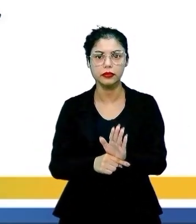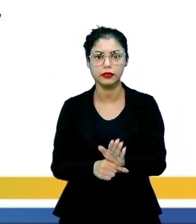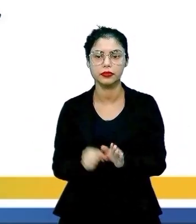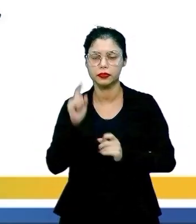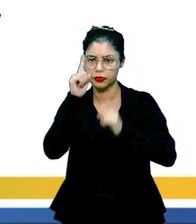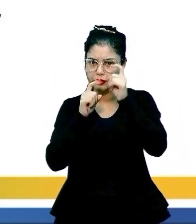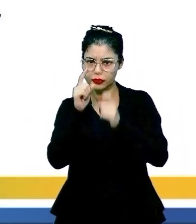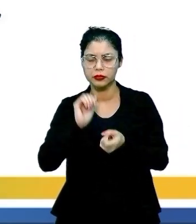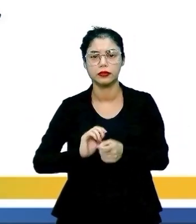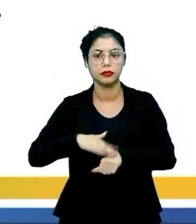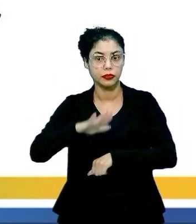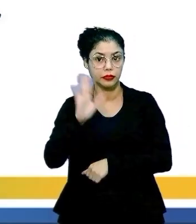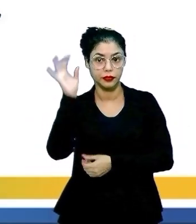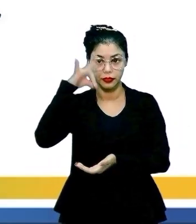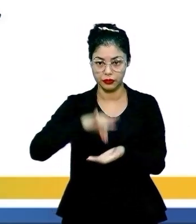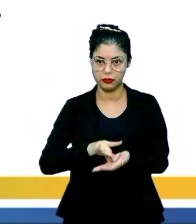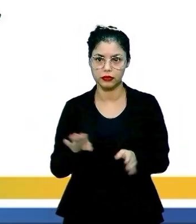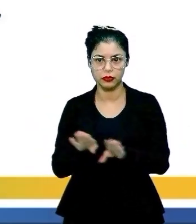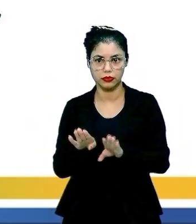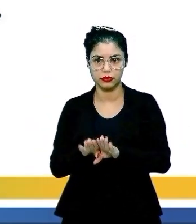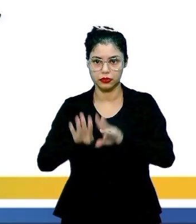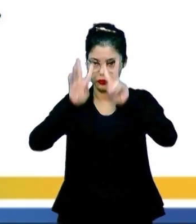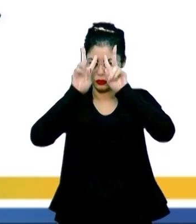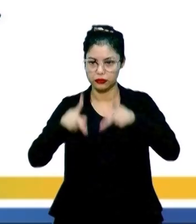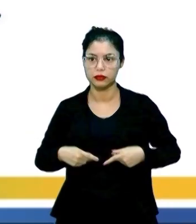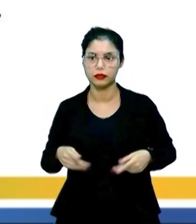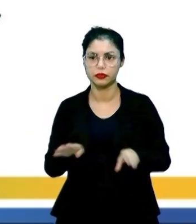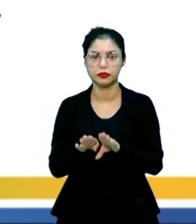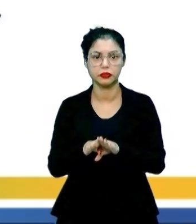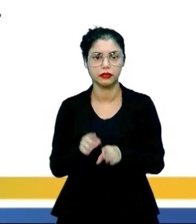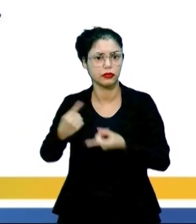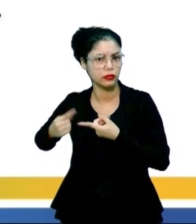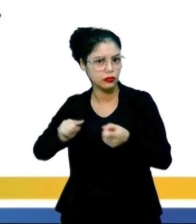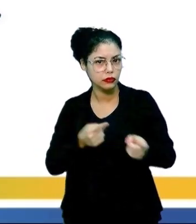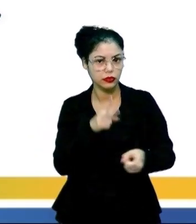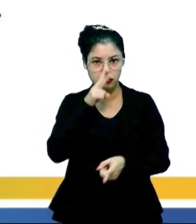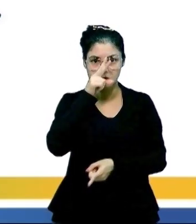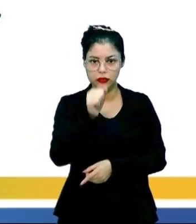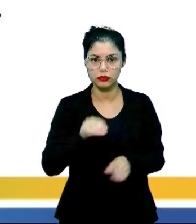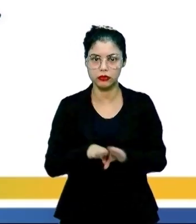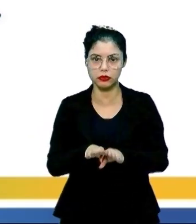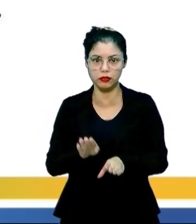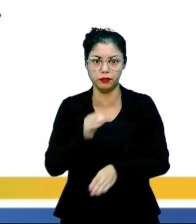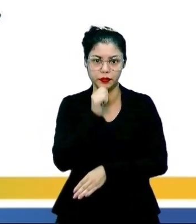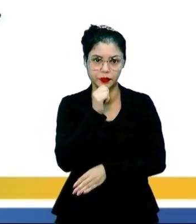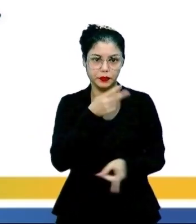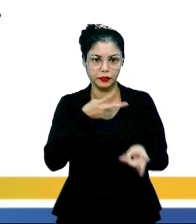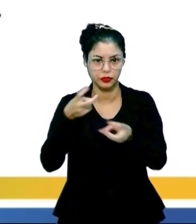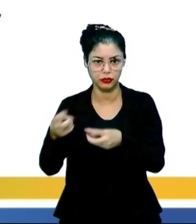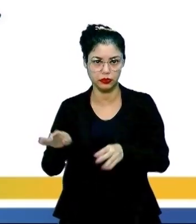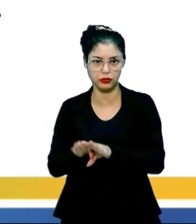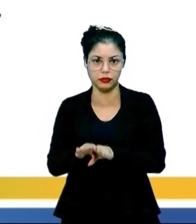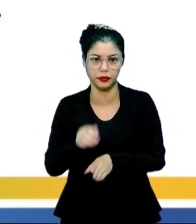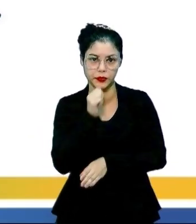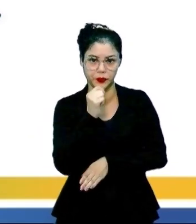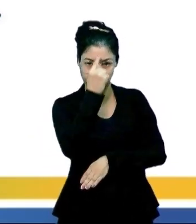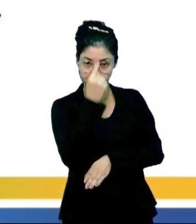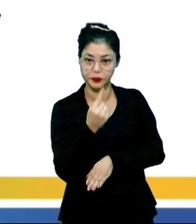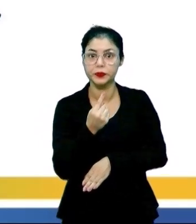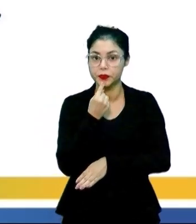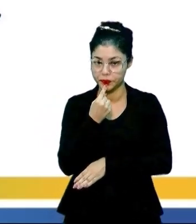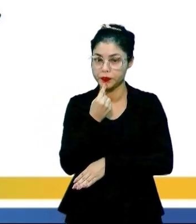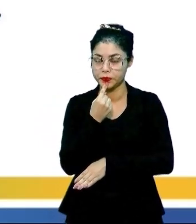apresenta uma expressão bastante real da fisionomia humana, visando provocar uma forte reação do observador. Depois ele diz